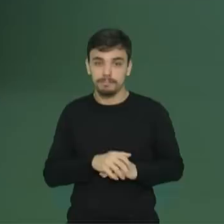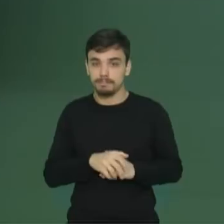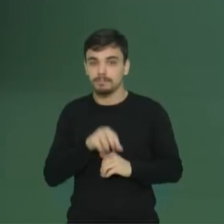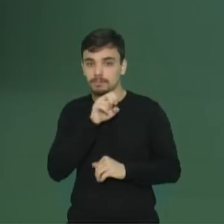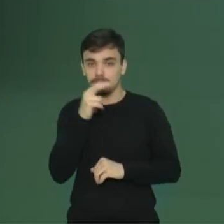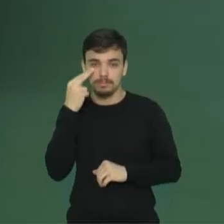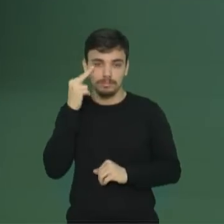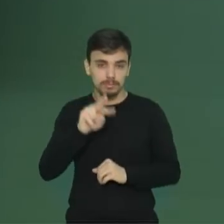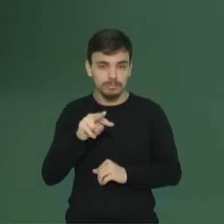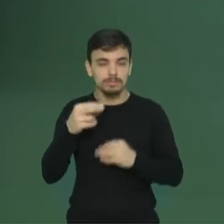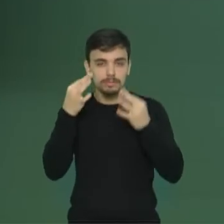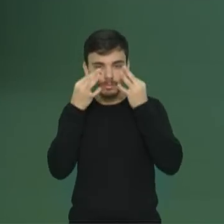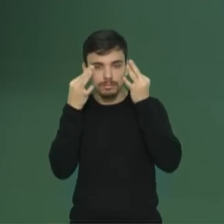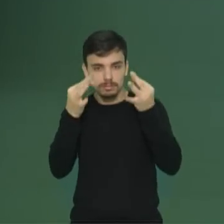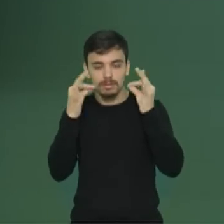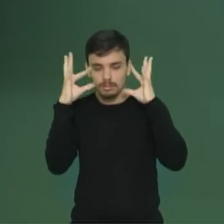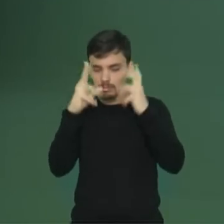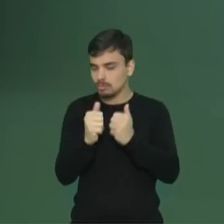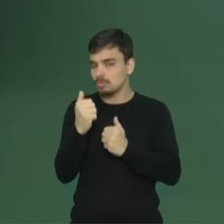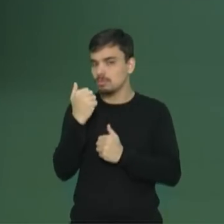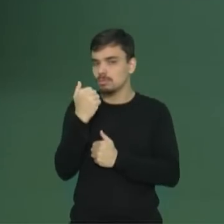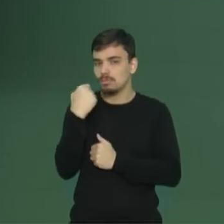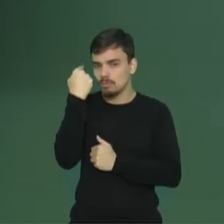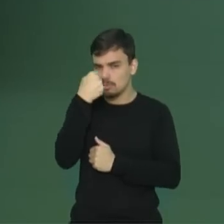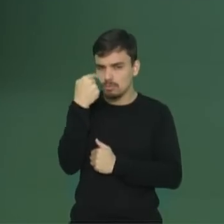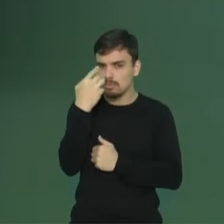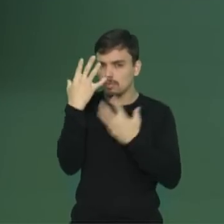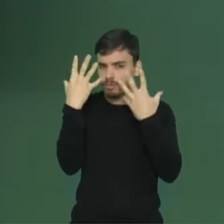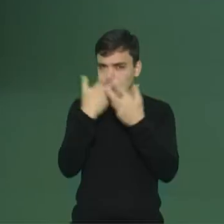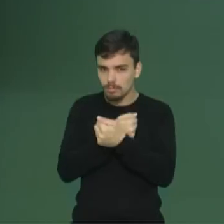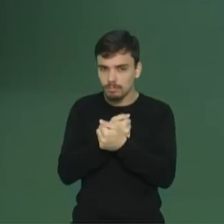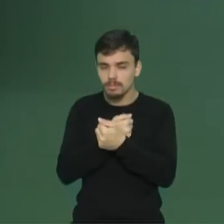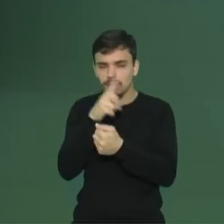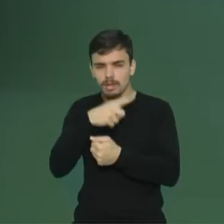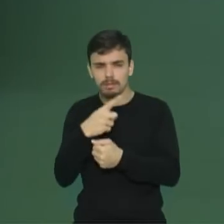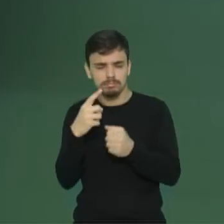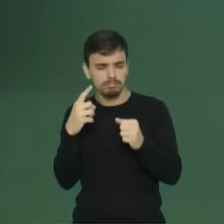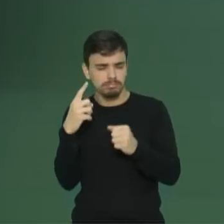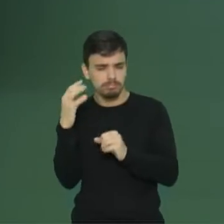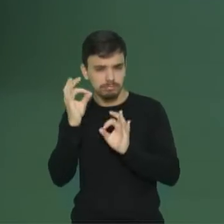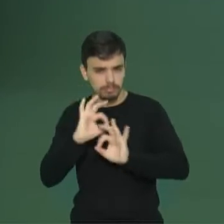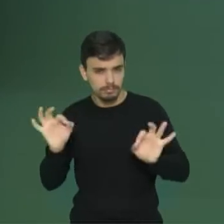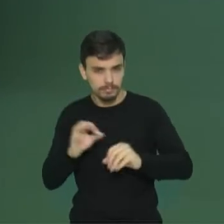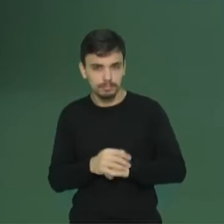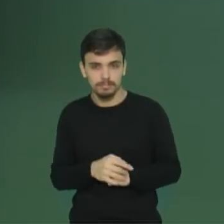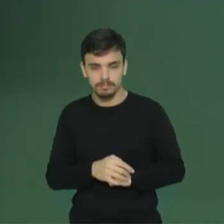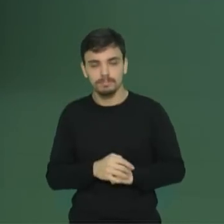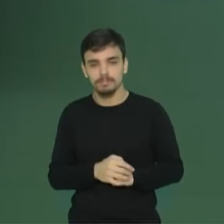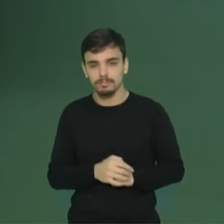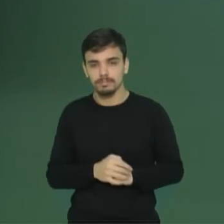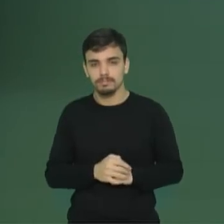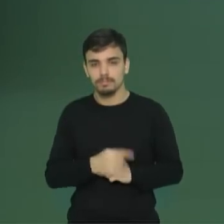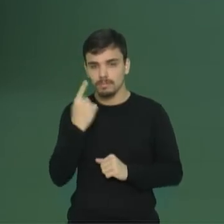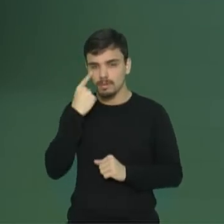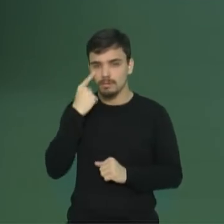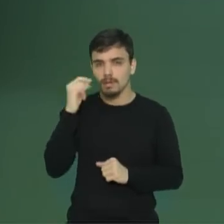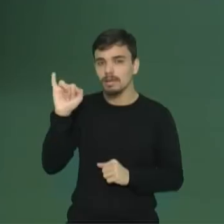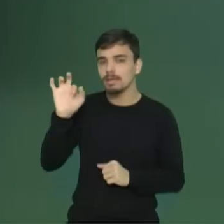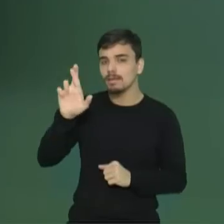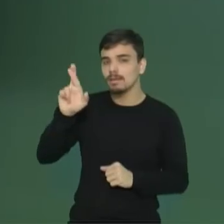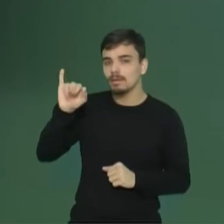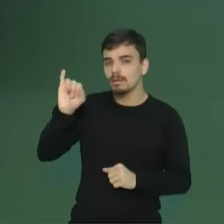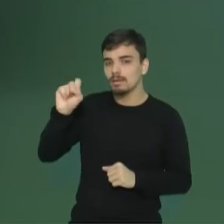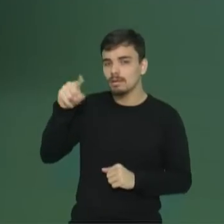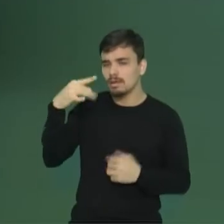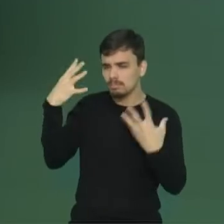olhe com atenção e você perceberá que todo olho é lindo. Gente, olho é algo maravilhoso. Olhe de perto um olho. Veja como a íris é muito bem desenhada,